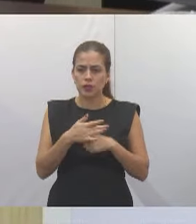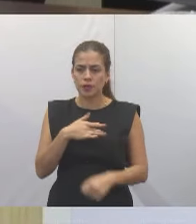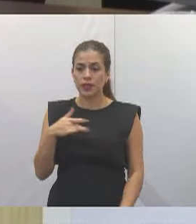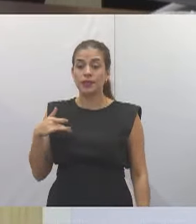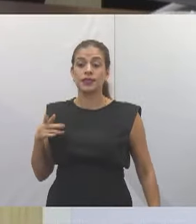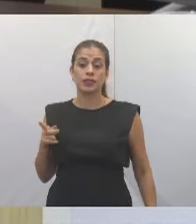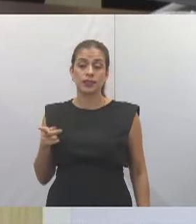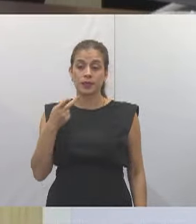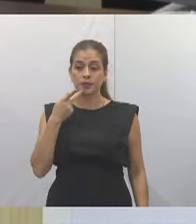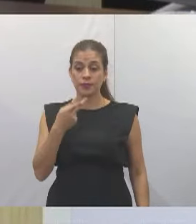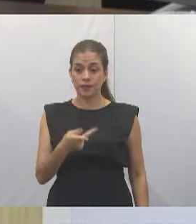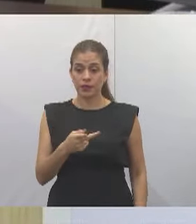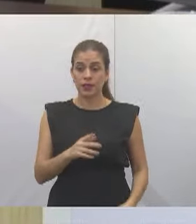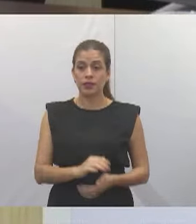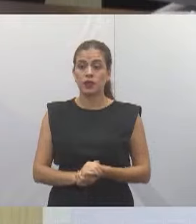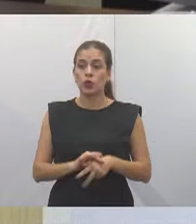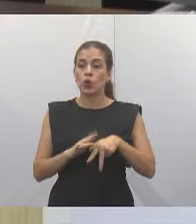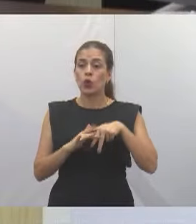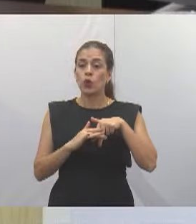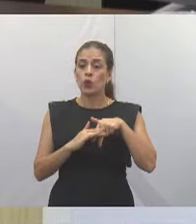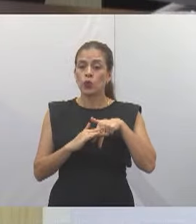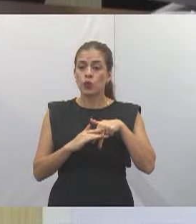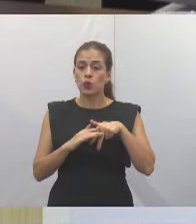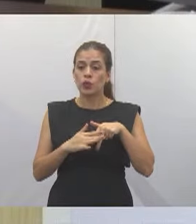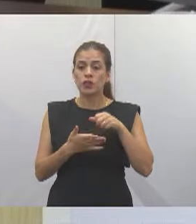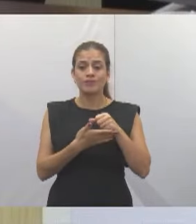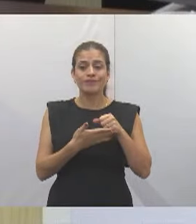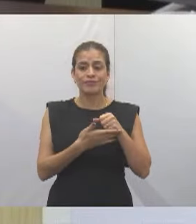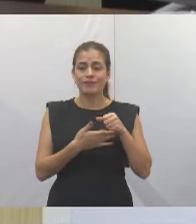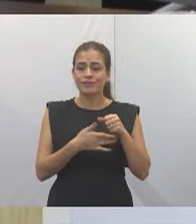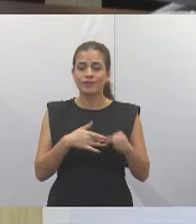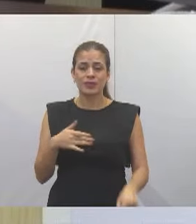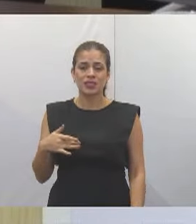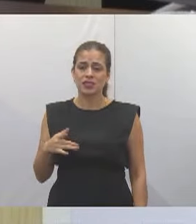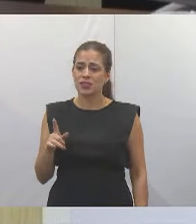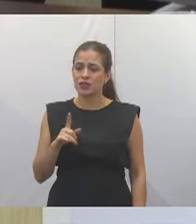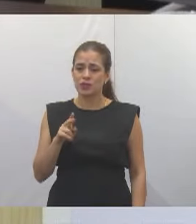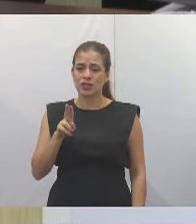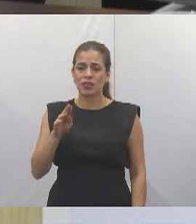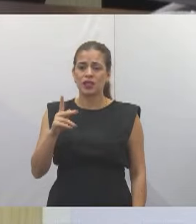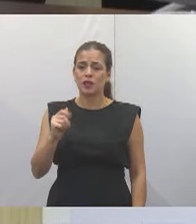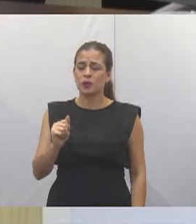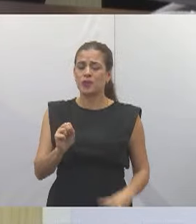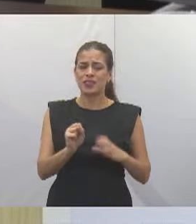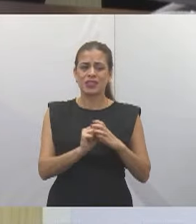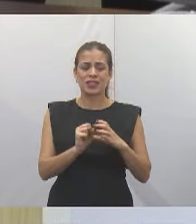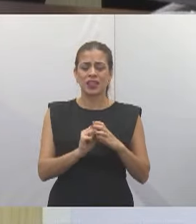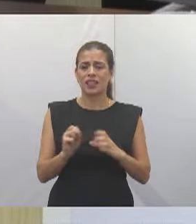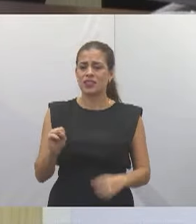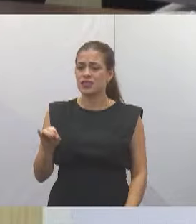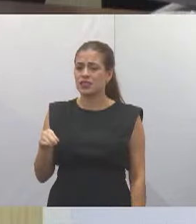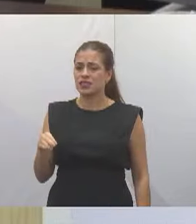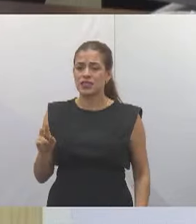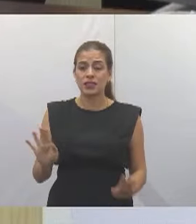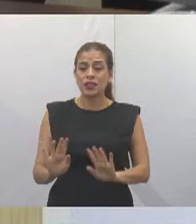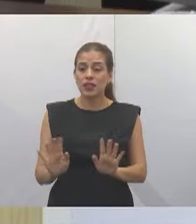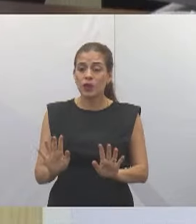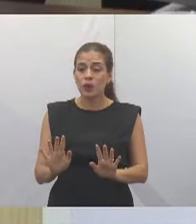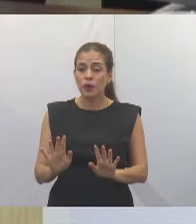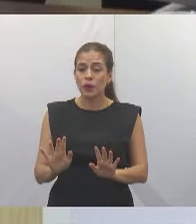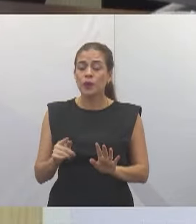eu sempre falo, o doente ele é da atenção básica, ele não é da UPA, não é da Santa Casa, não é do SIM. O lugar do